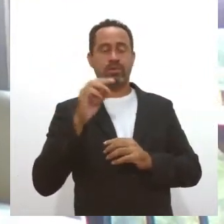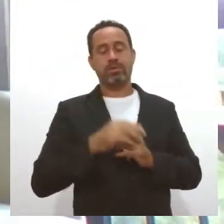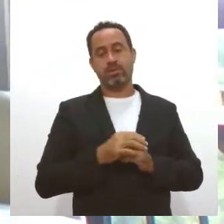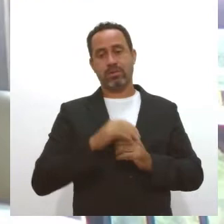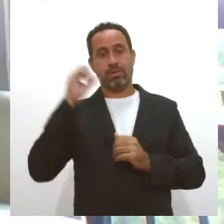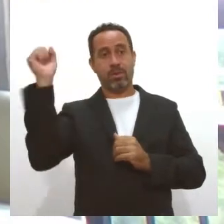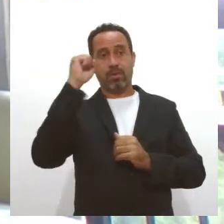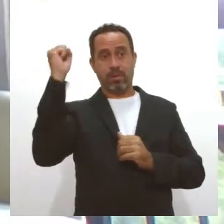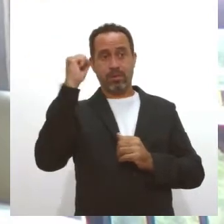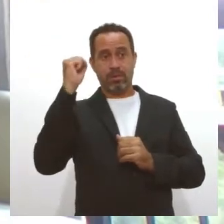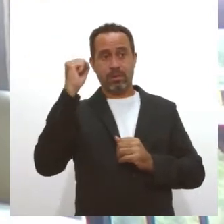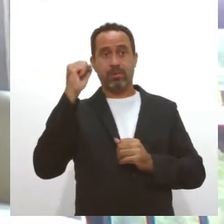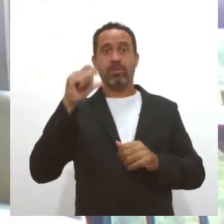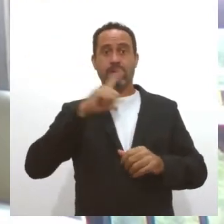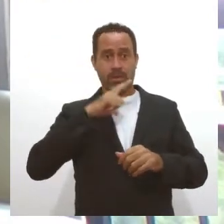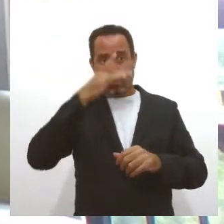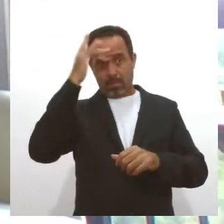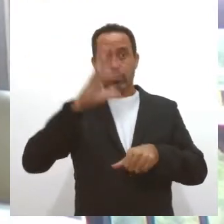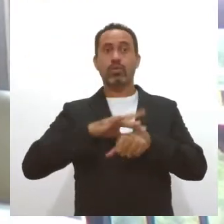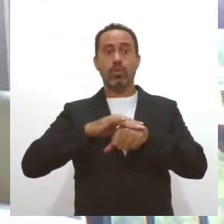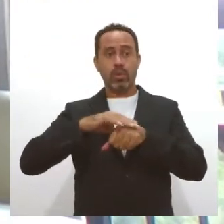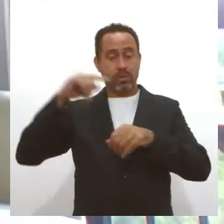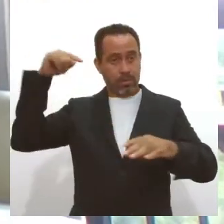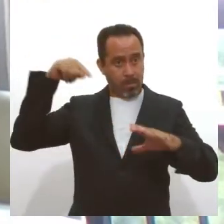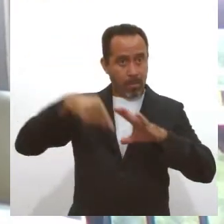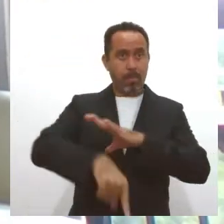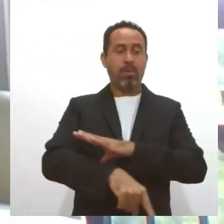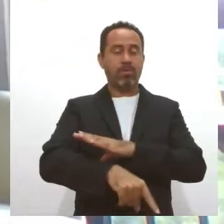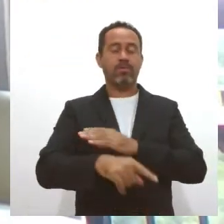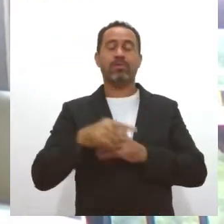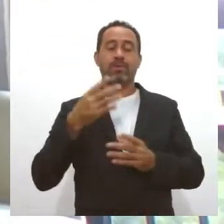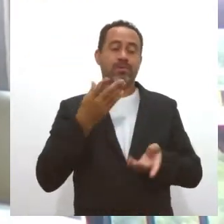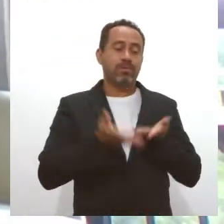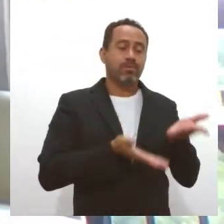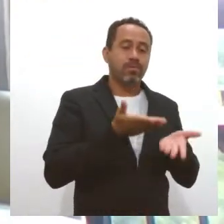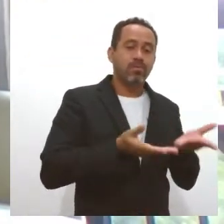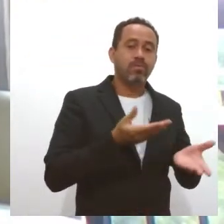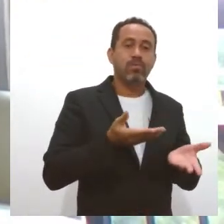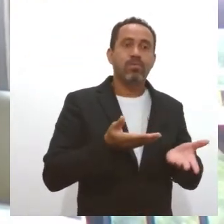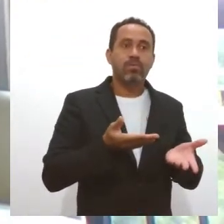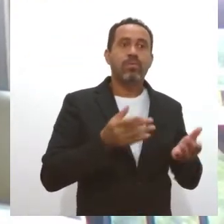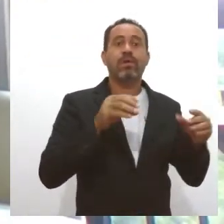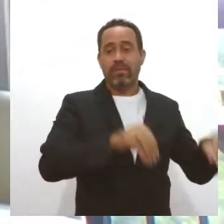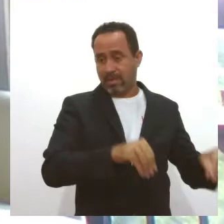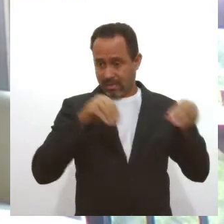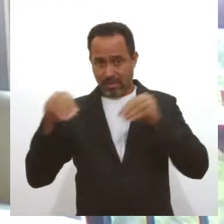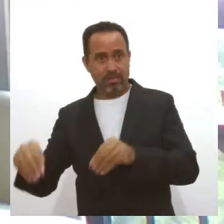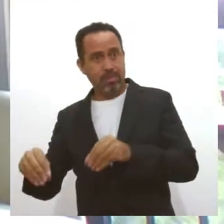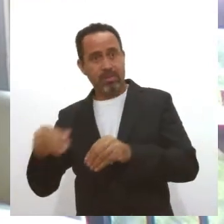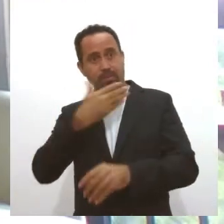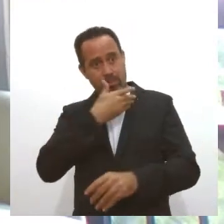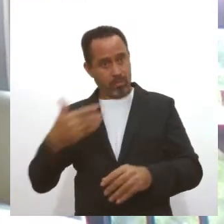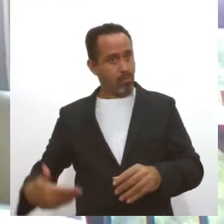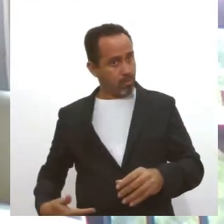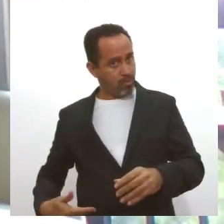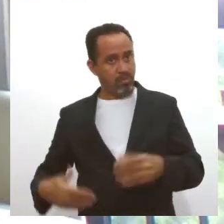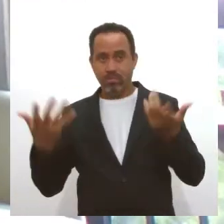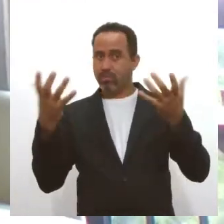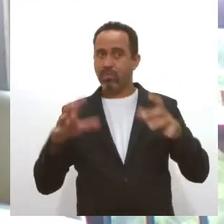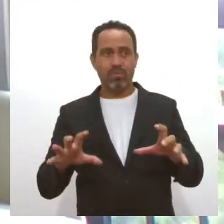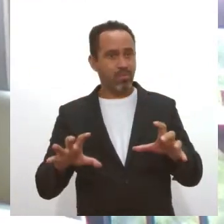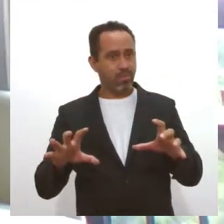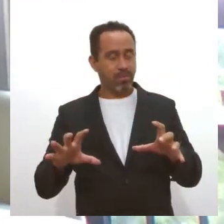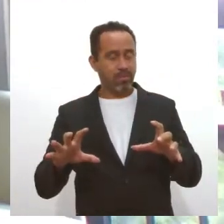um paciente grave e ele não tem onde escoar esse paciente. E esse paciente acaba tendo que ir para a rede pública, nós esperamos que isso não aconteça.